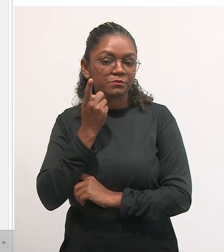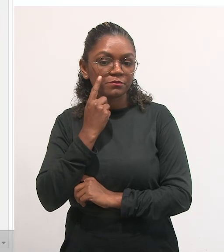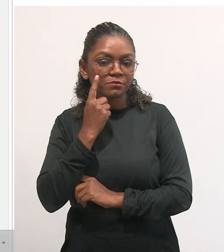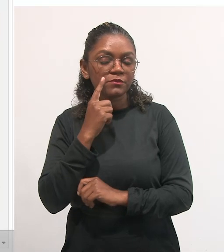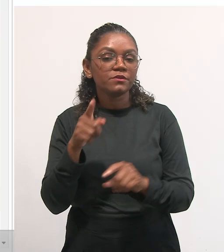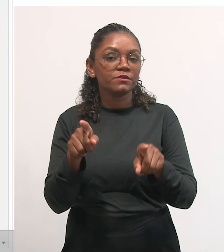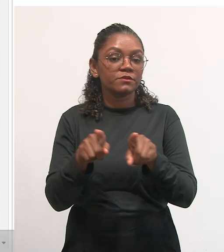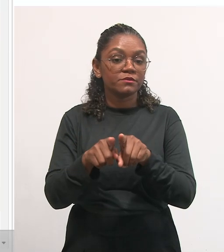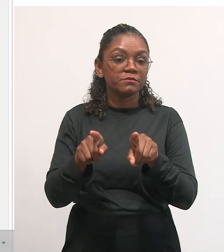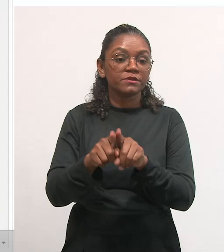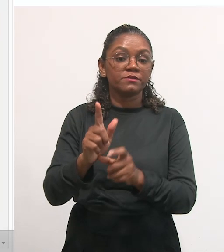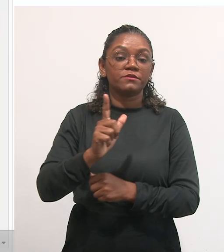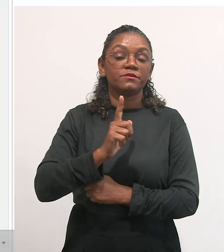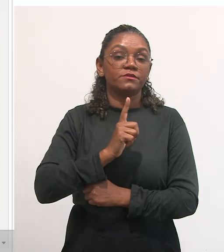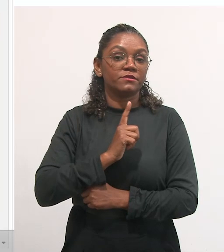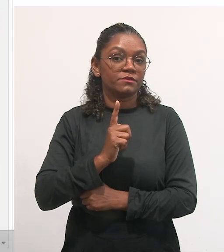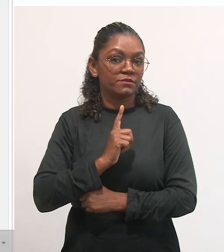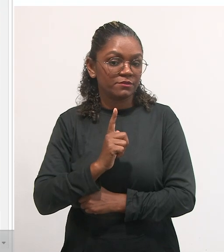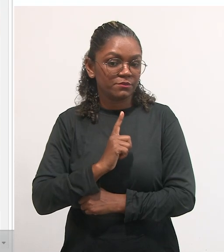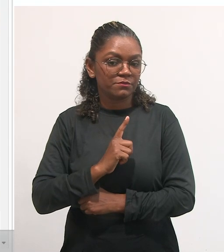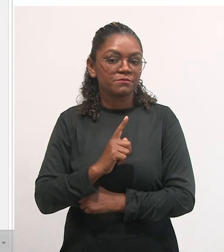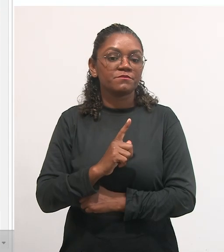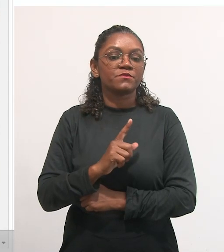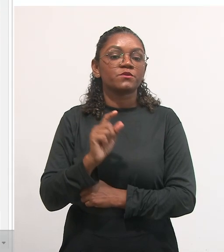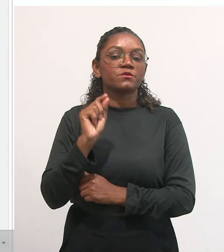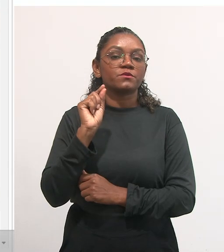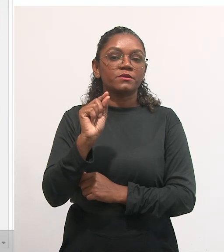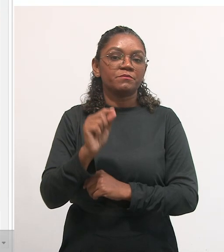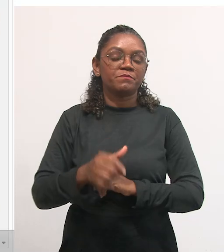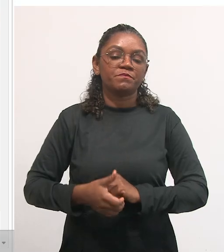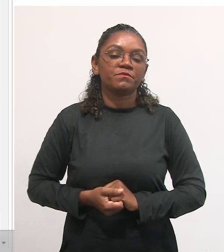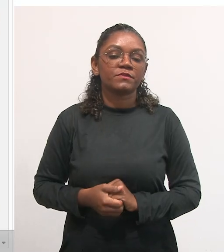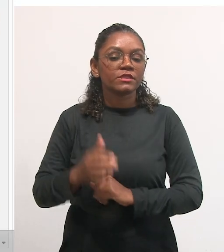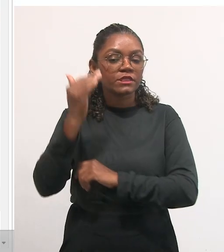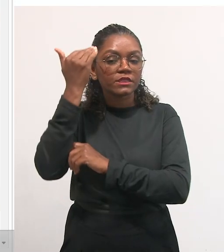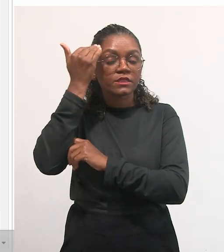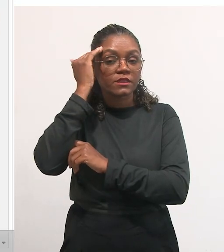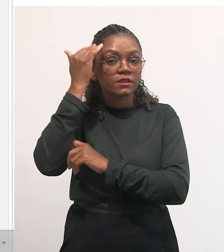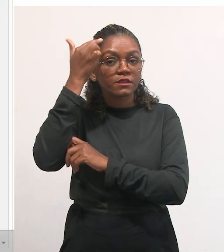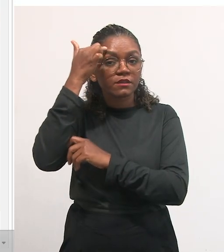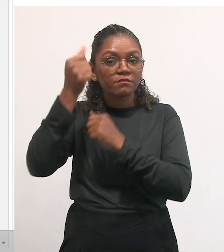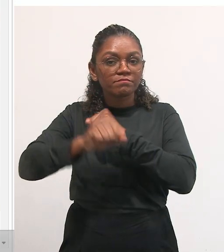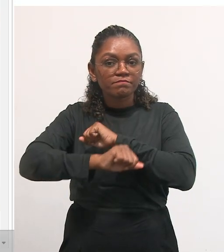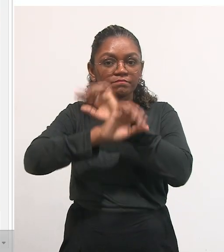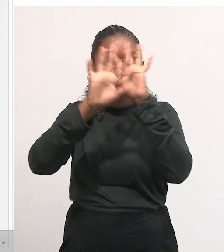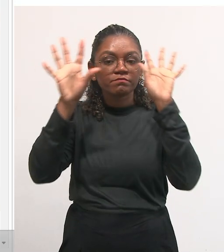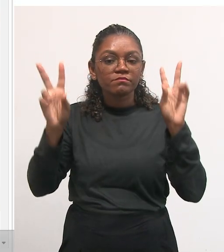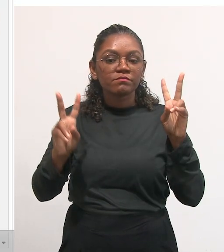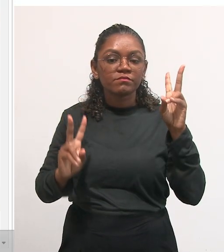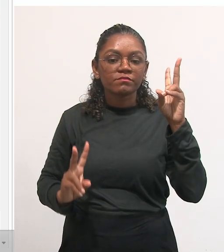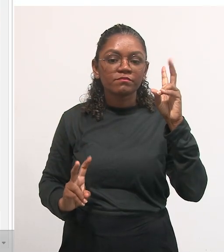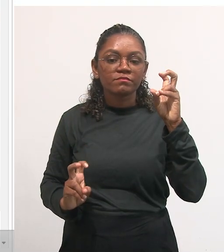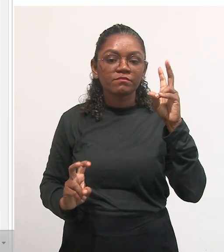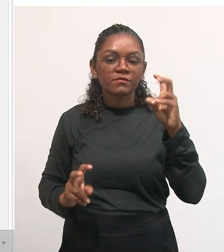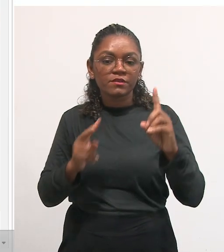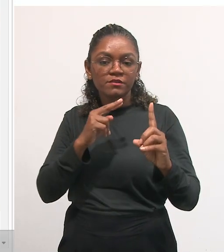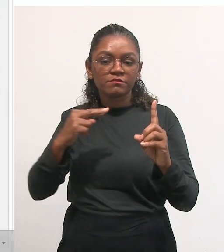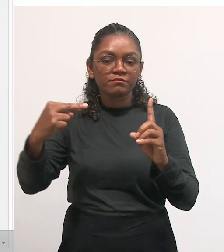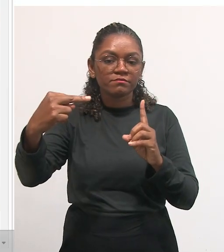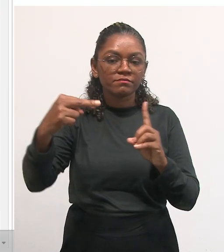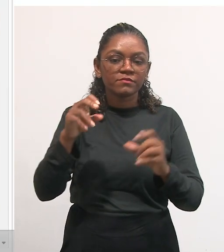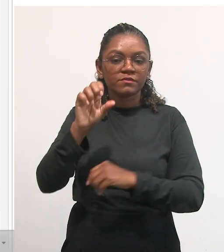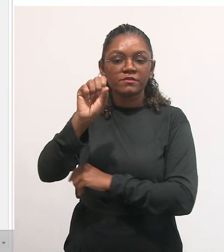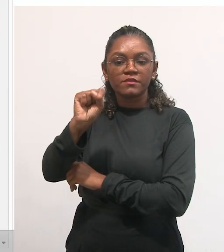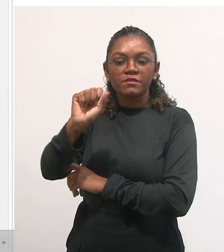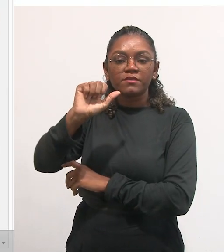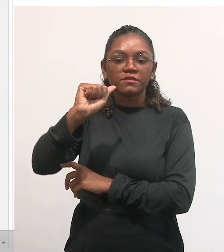perspectiva aqui a gente vai então a compreender na perspectiva de sacristã sacristã